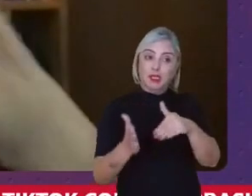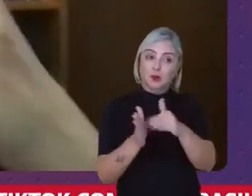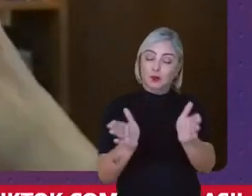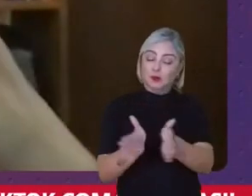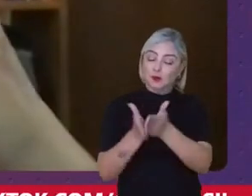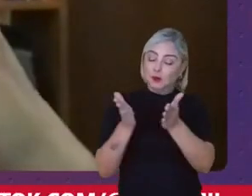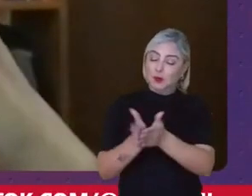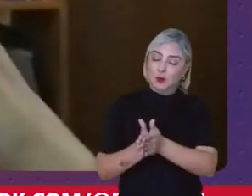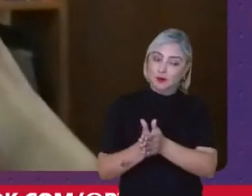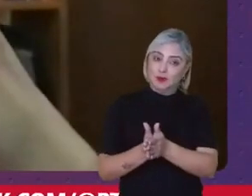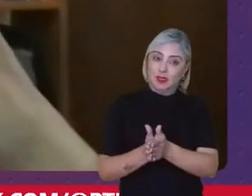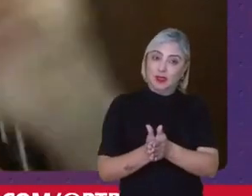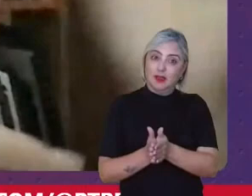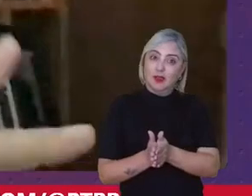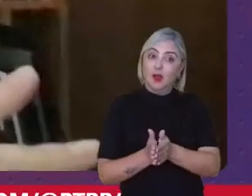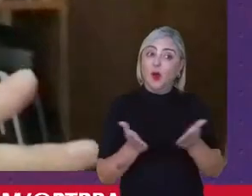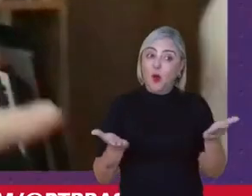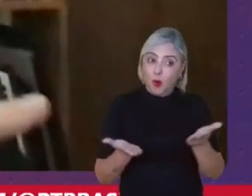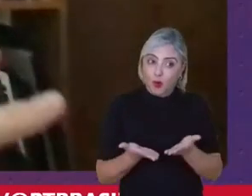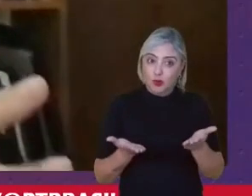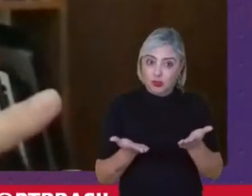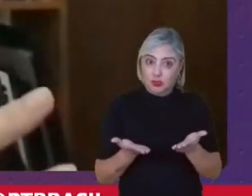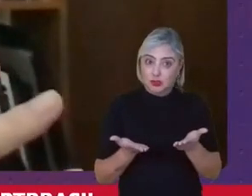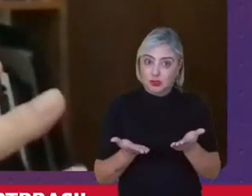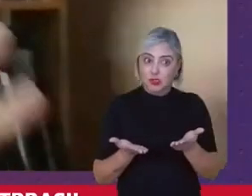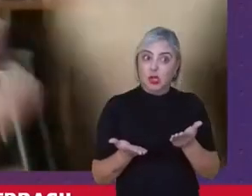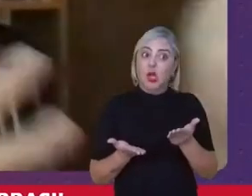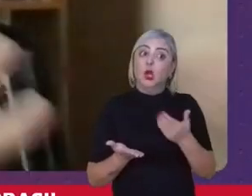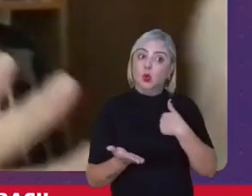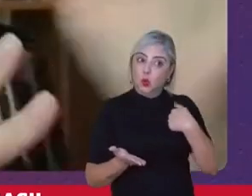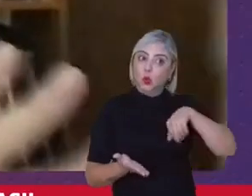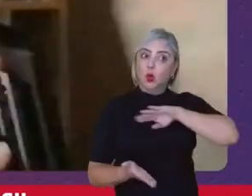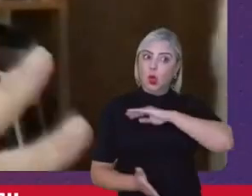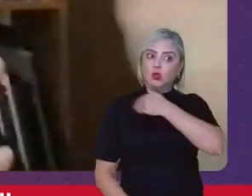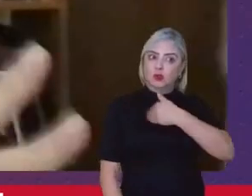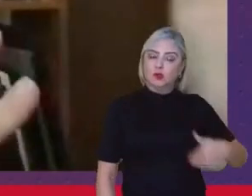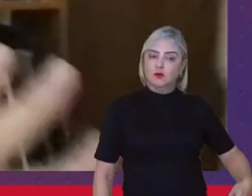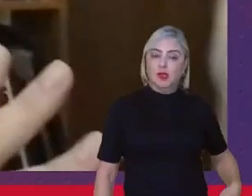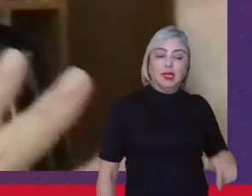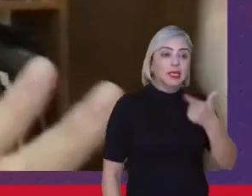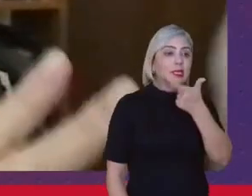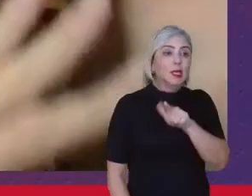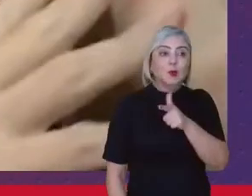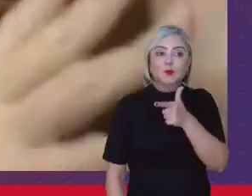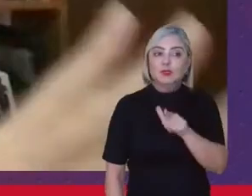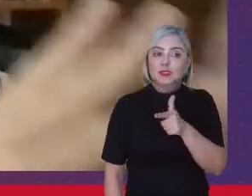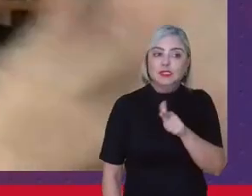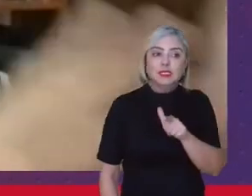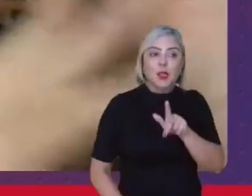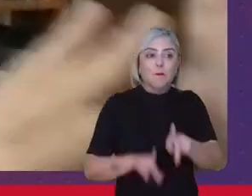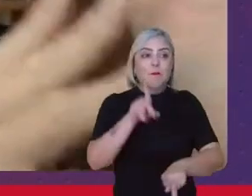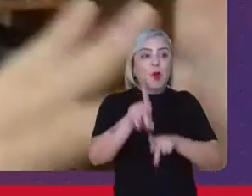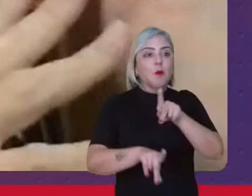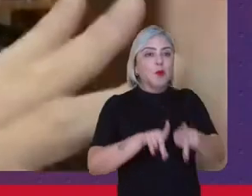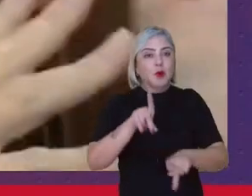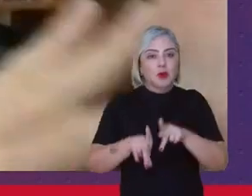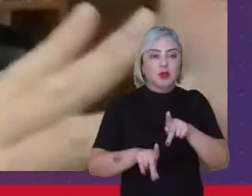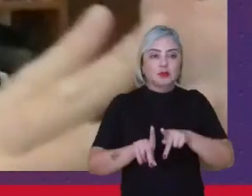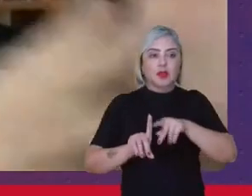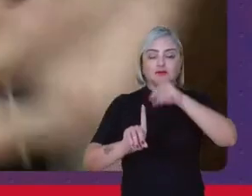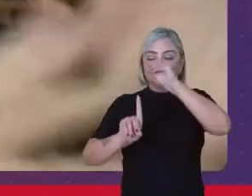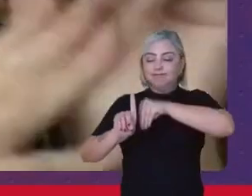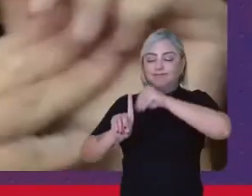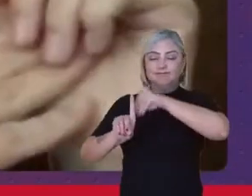pobres. Hoje, praticamente, né, quer dizer, no nosso governo, praticamente não existia mais população em situação